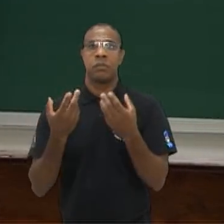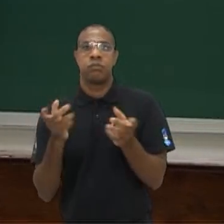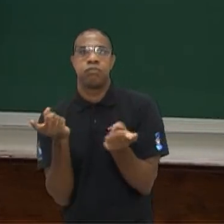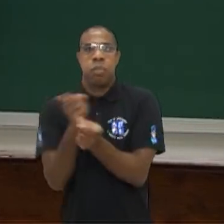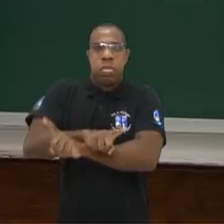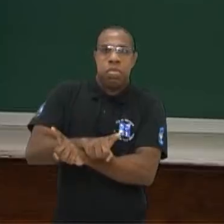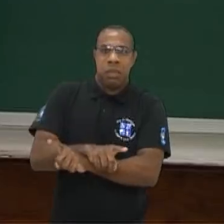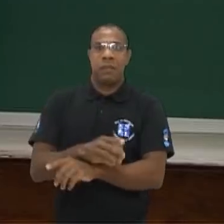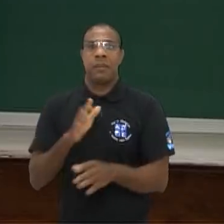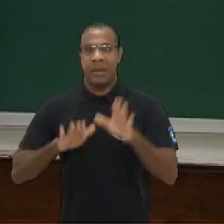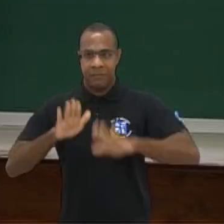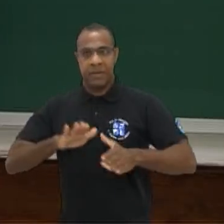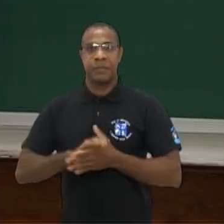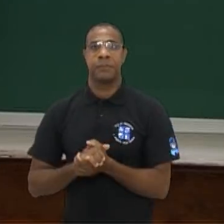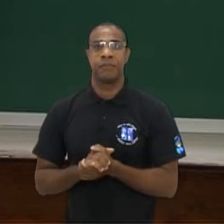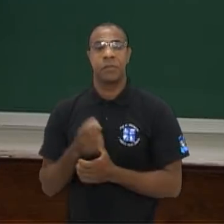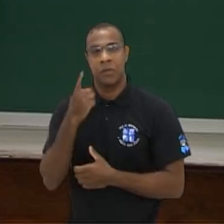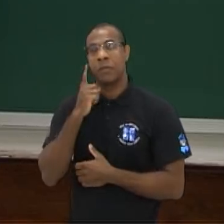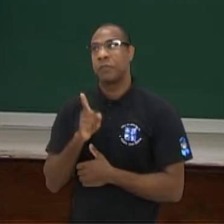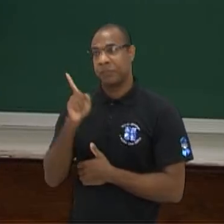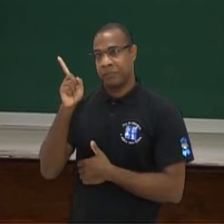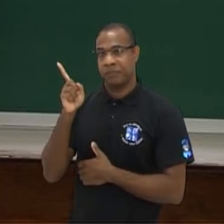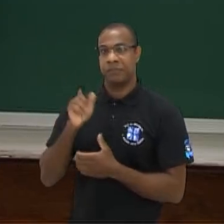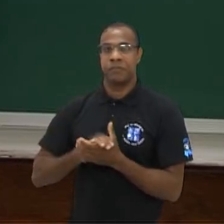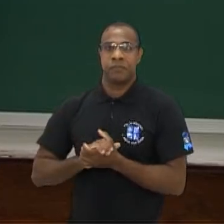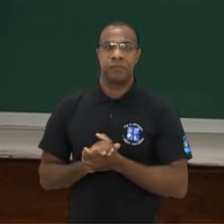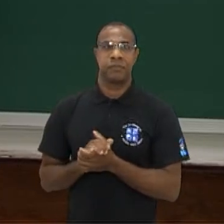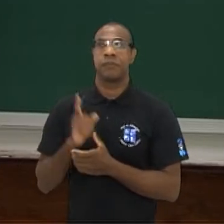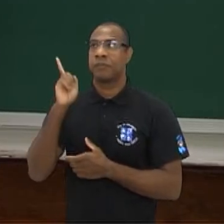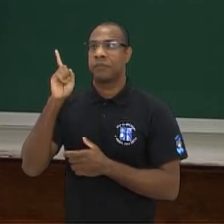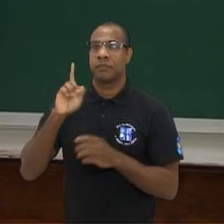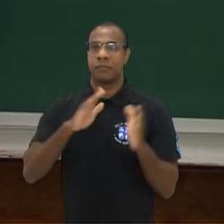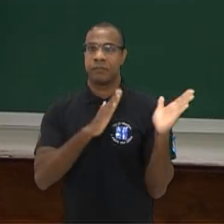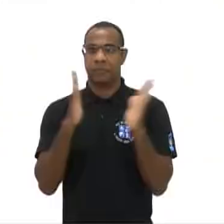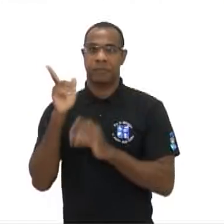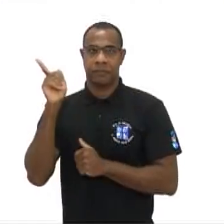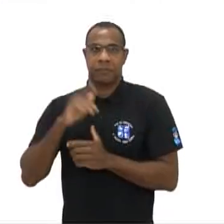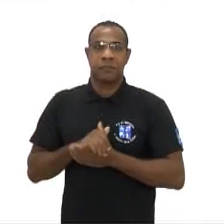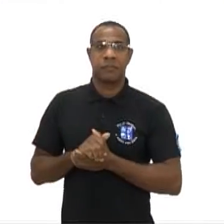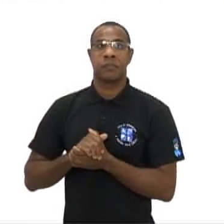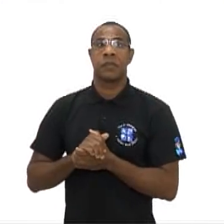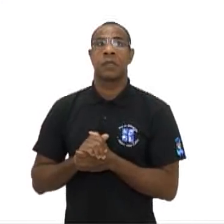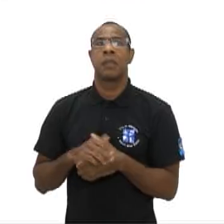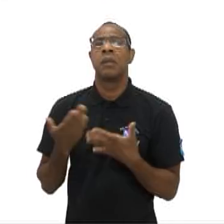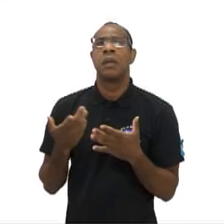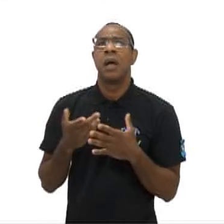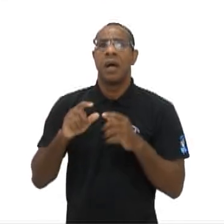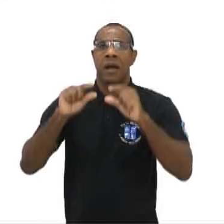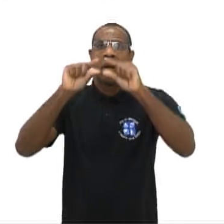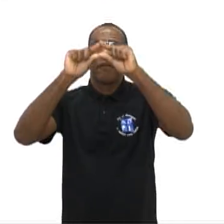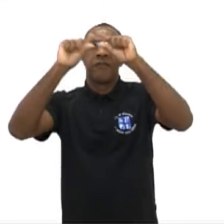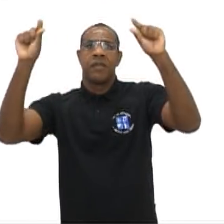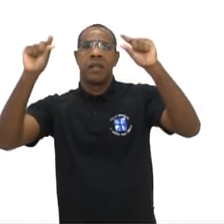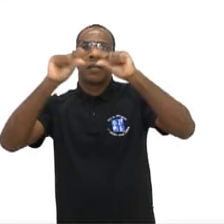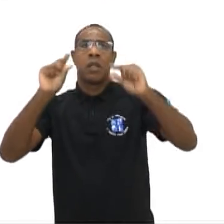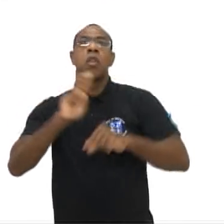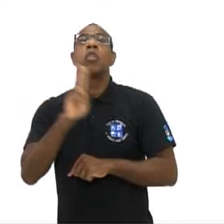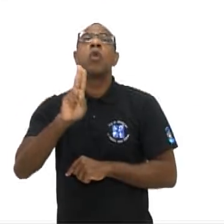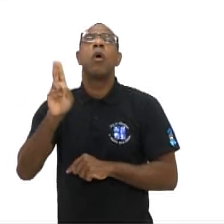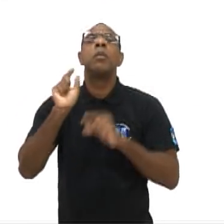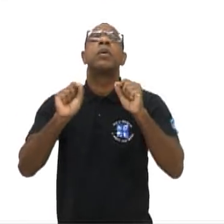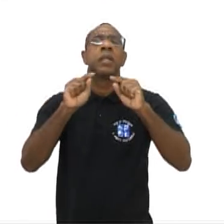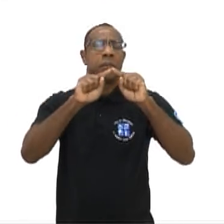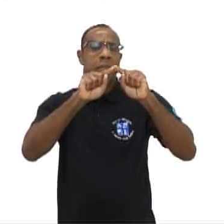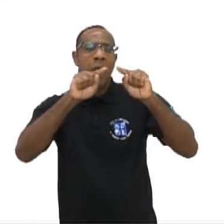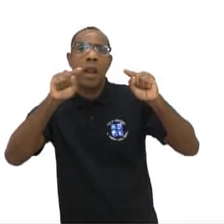plano, ok? Vamos então ali à nossa próxima tela, me acompanhe. Aqui, ó, mais um quiz. Ali, ó, completa as frases. Chamamos de, daí